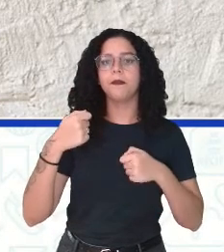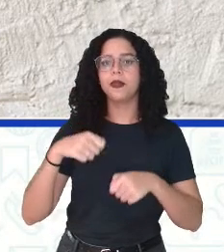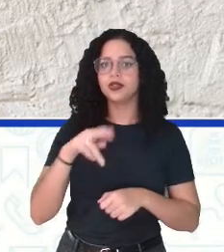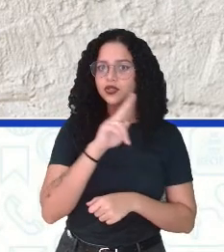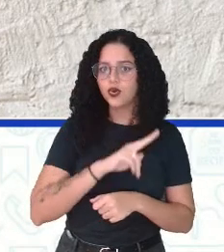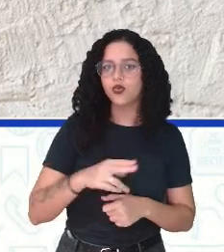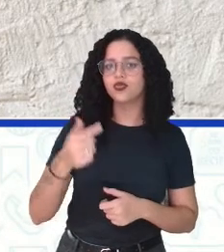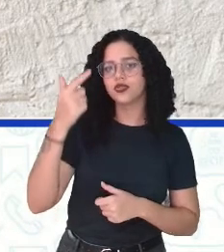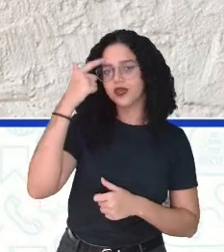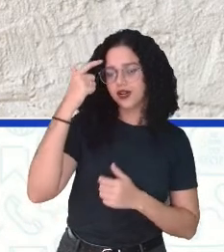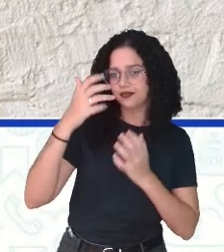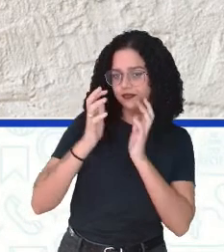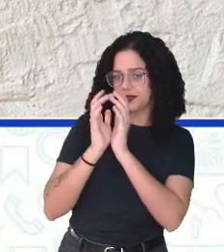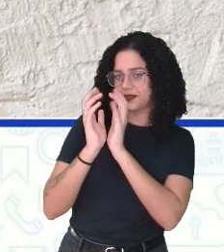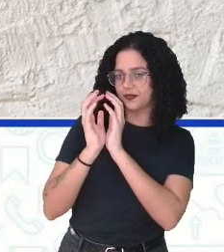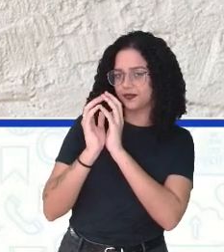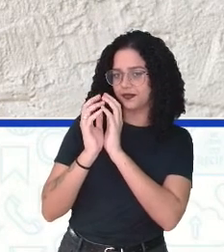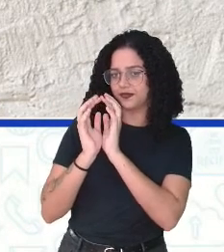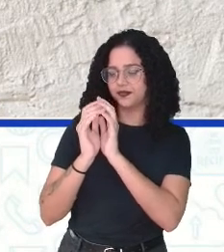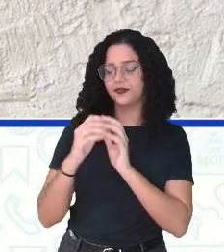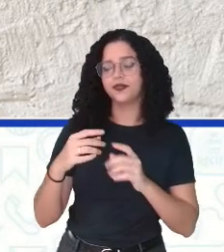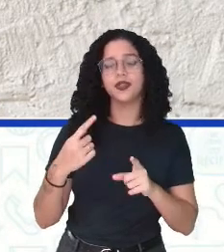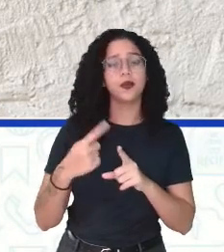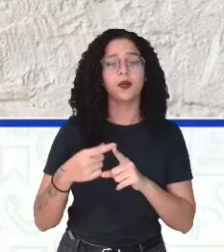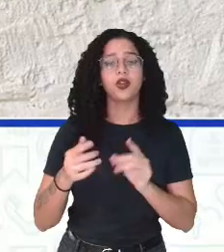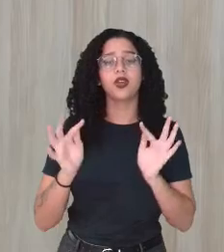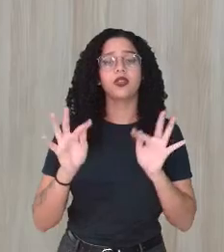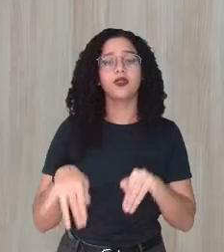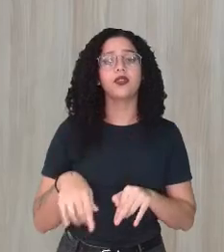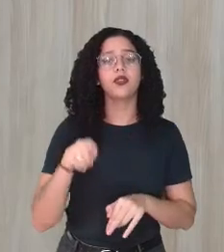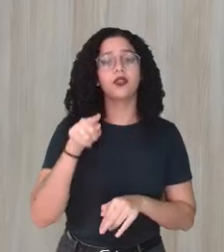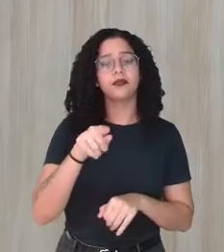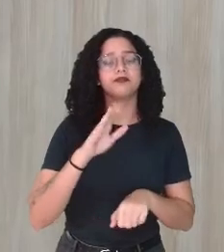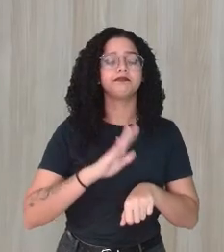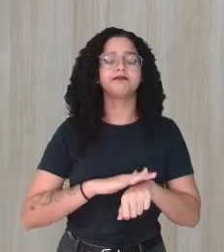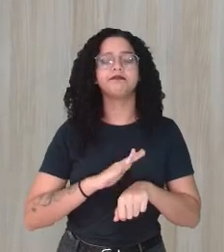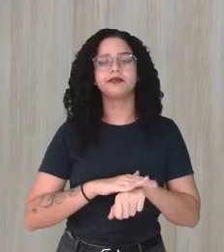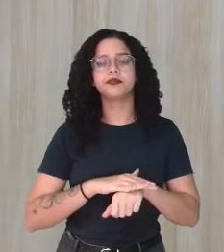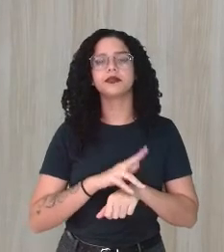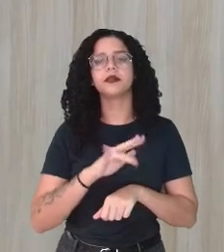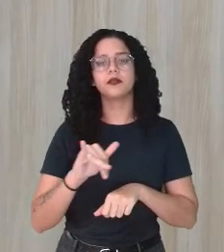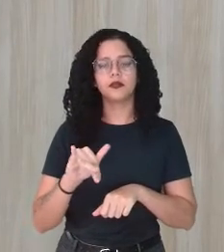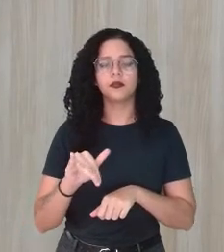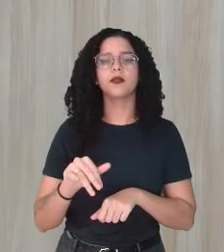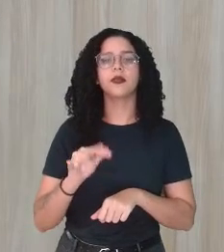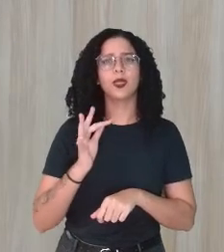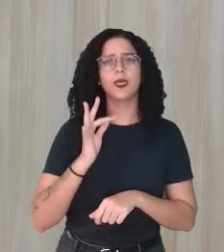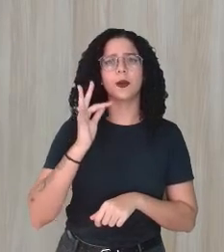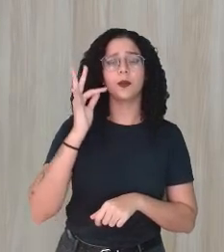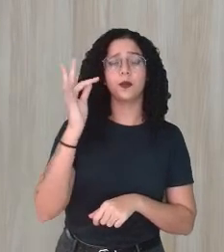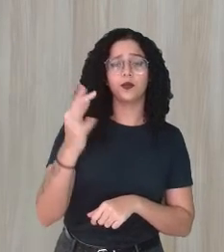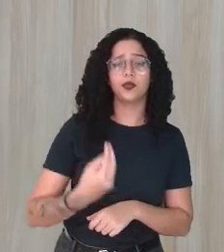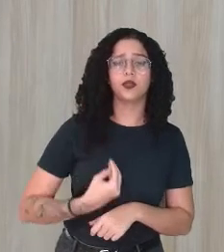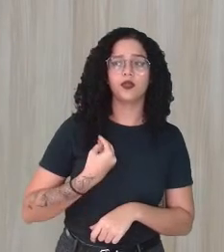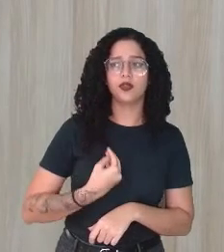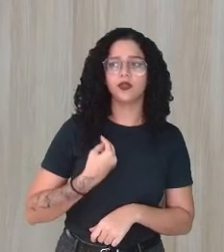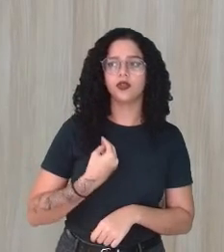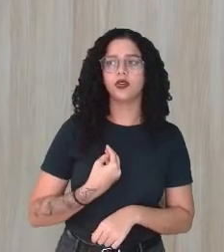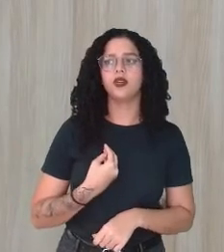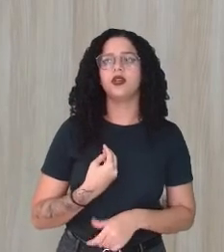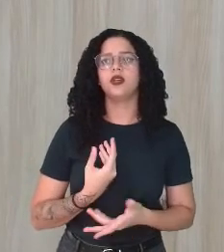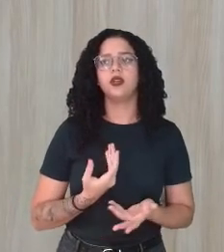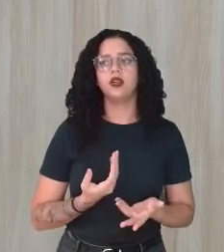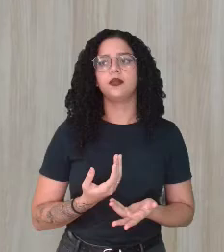nessas coisas, né? Porque, no final das contas, é você que vai estar lá na frente, né?